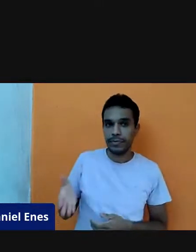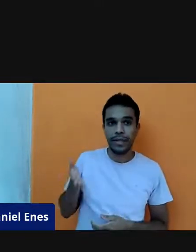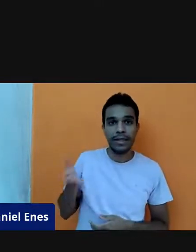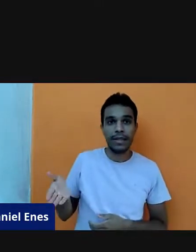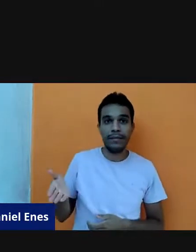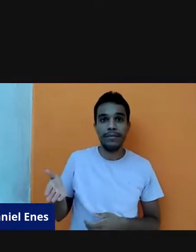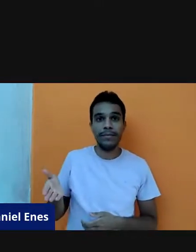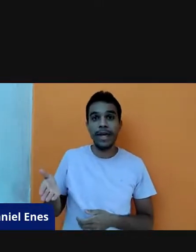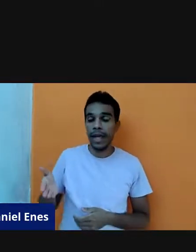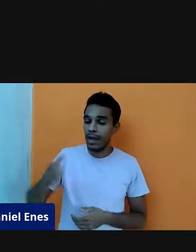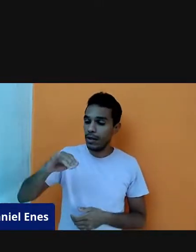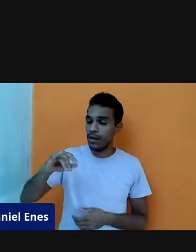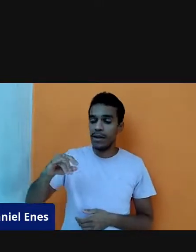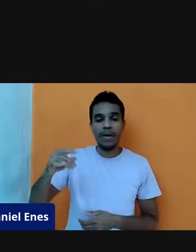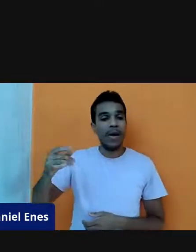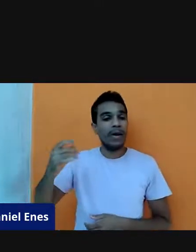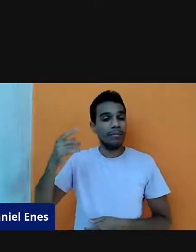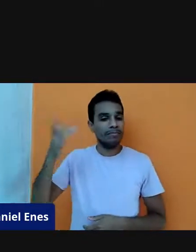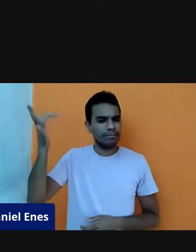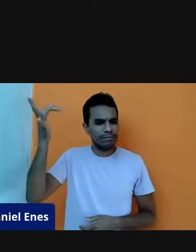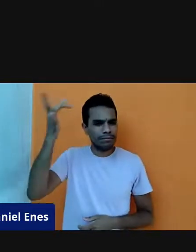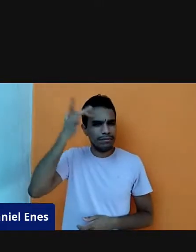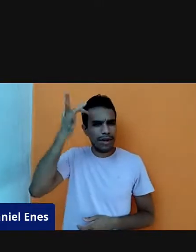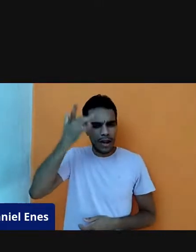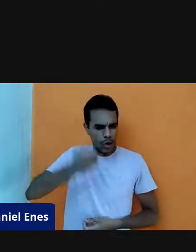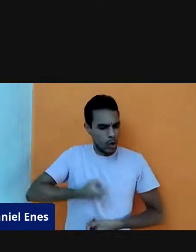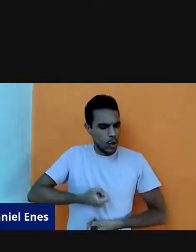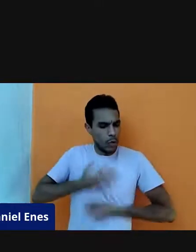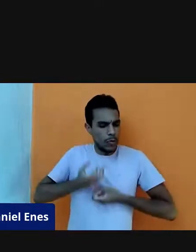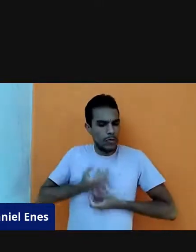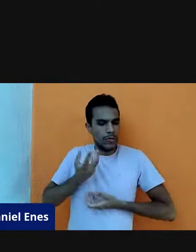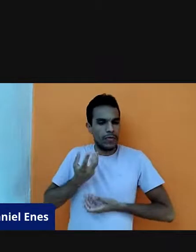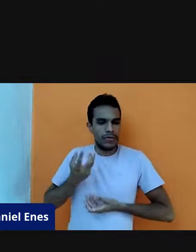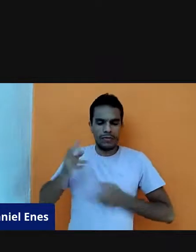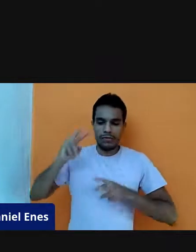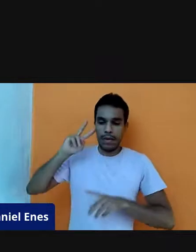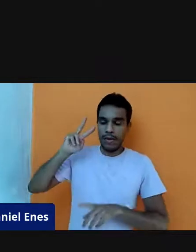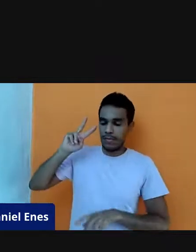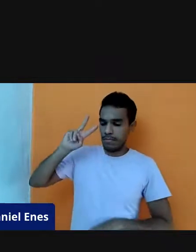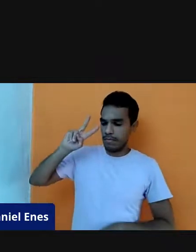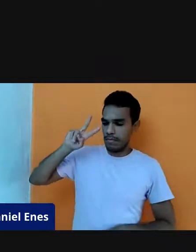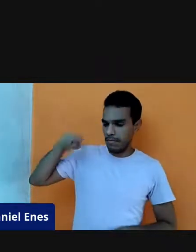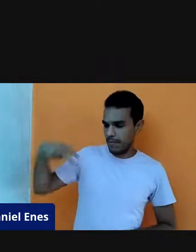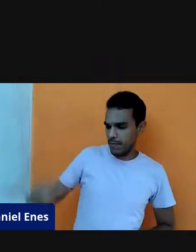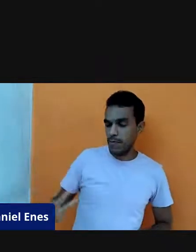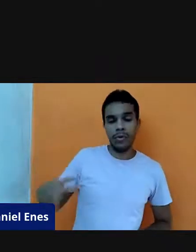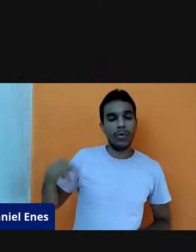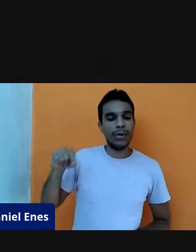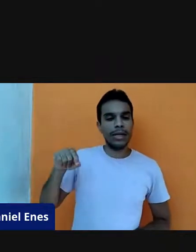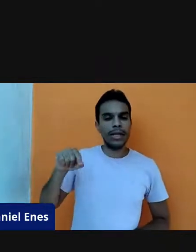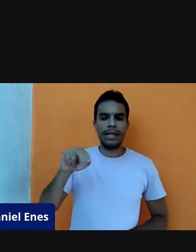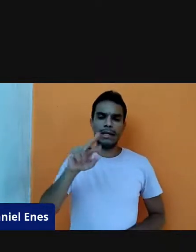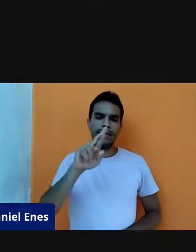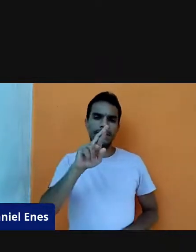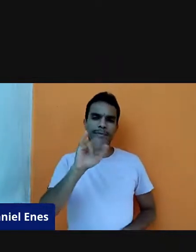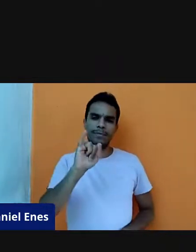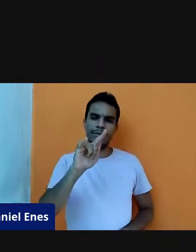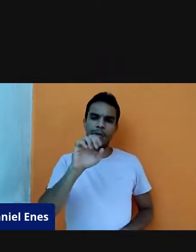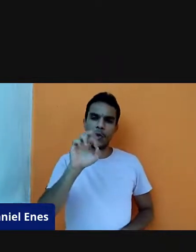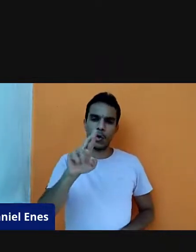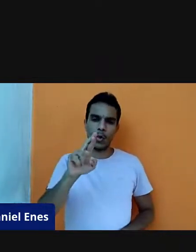maturidade poética, vai ser reconhecido por um rigor formal. Rigor formal, não no sentido